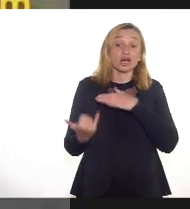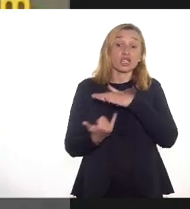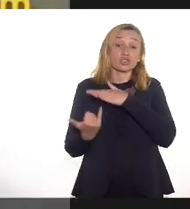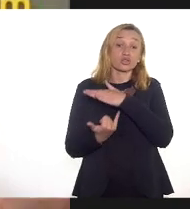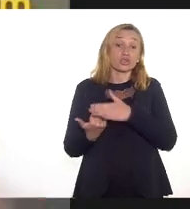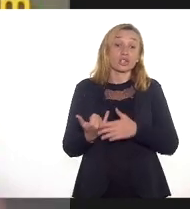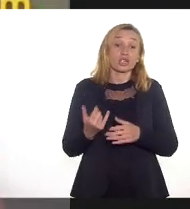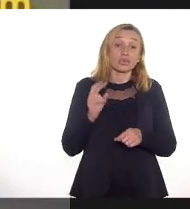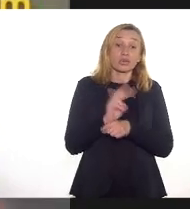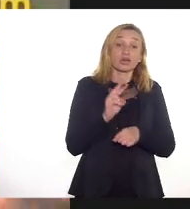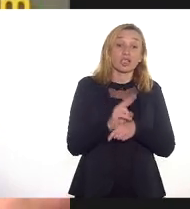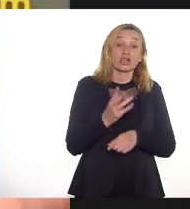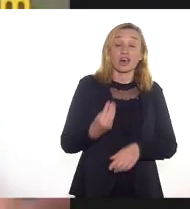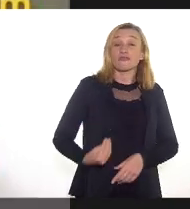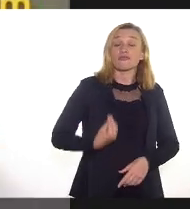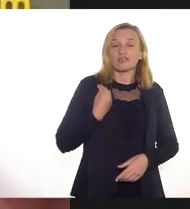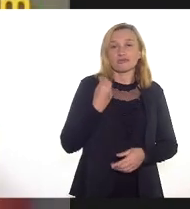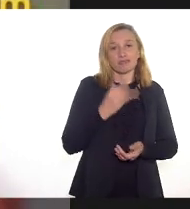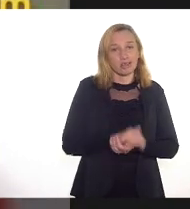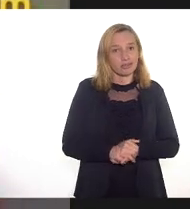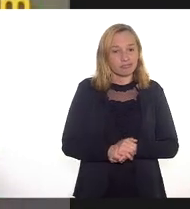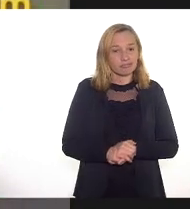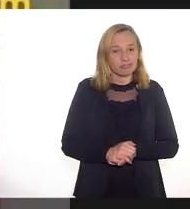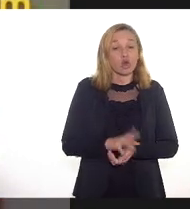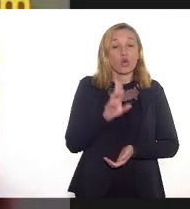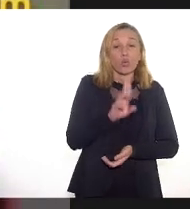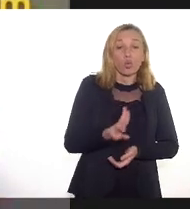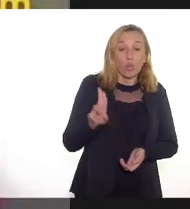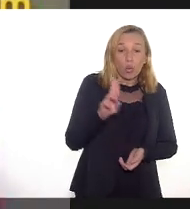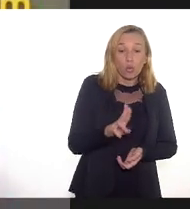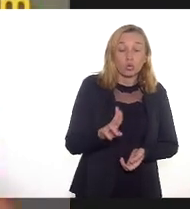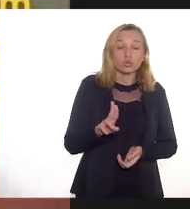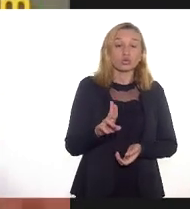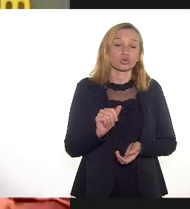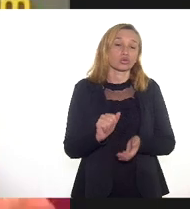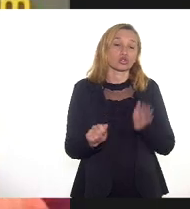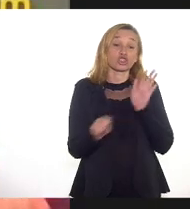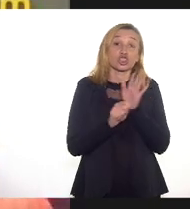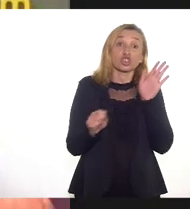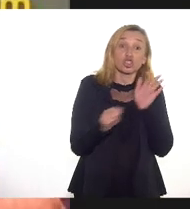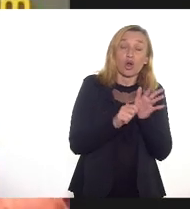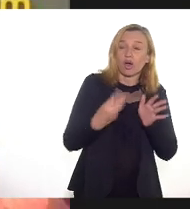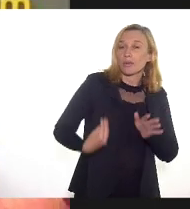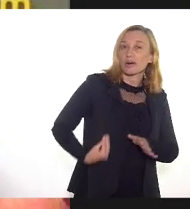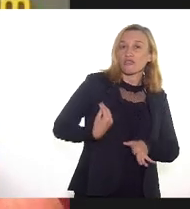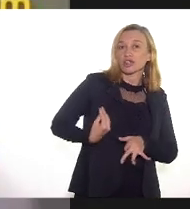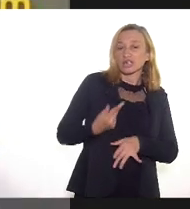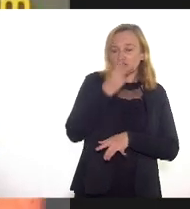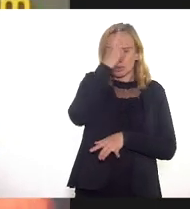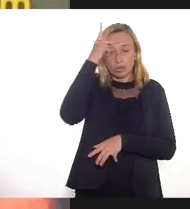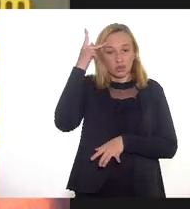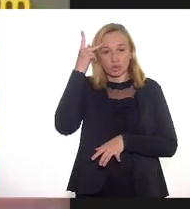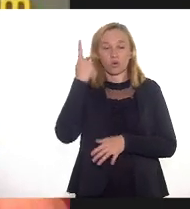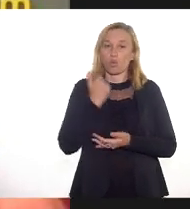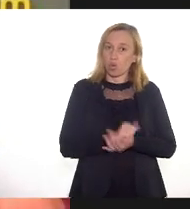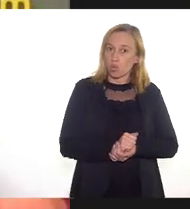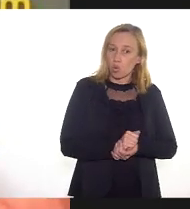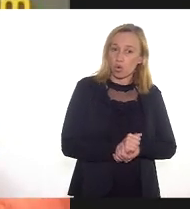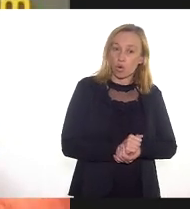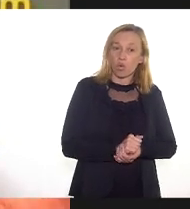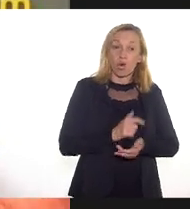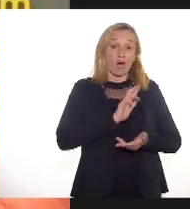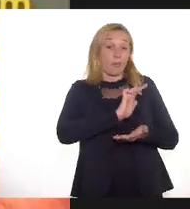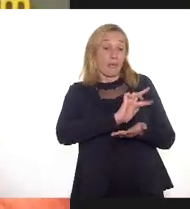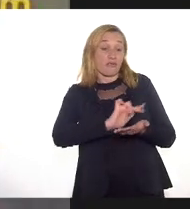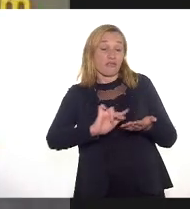defende a vida, que defende o uso de uma medicação para a vida das pessoas, para